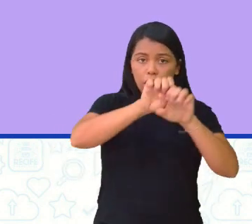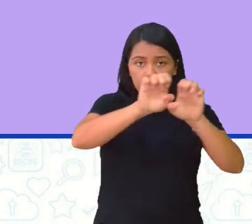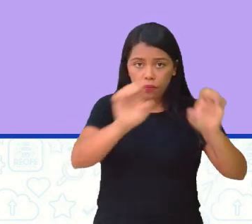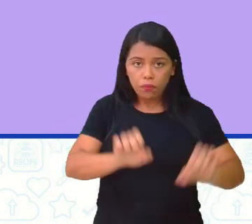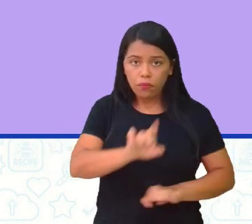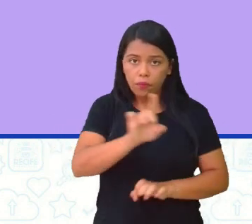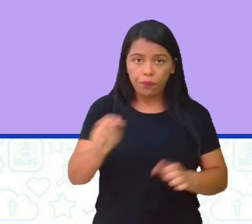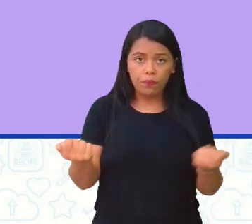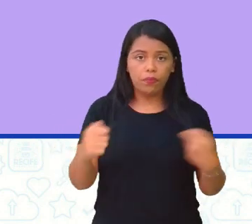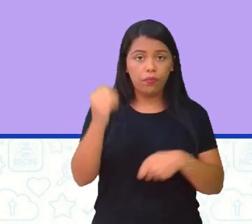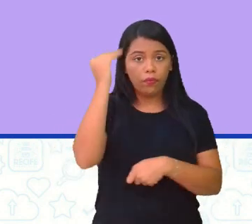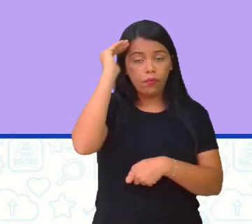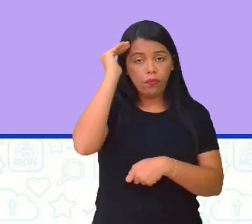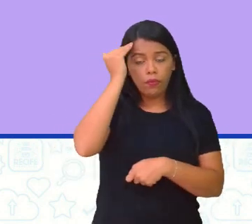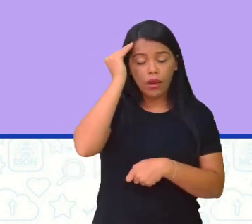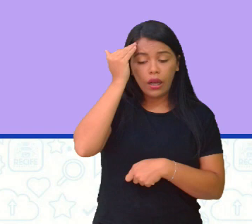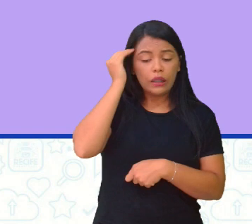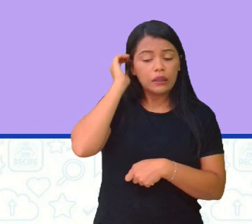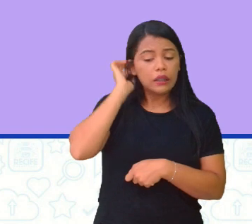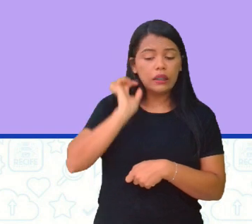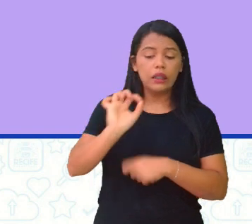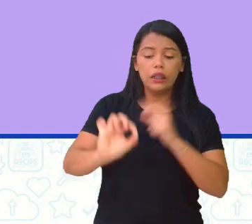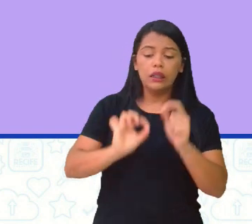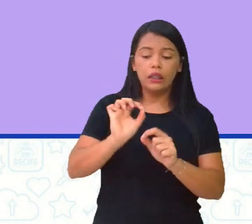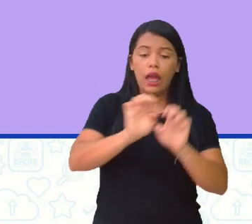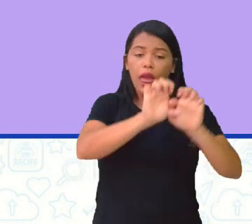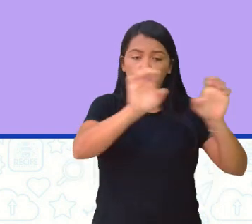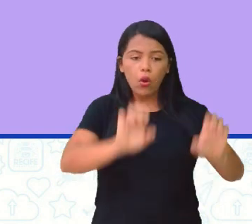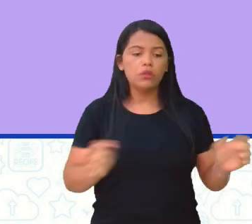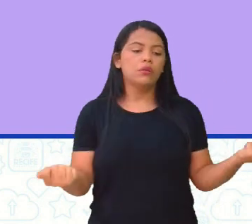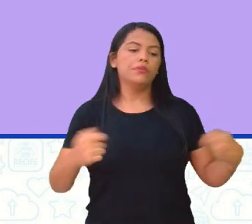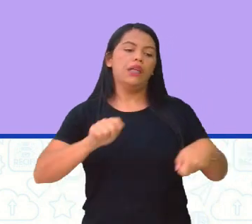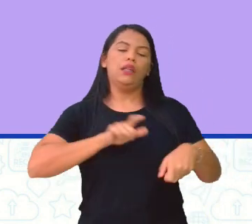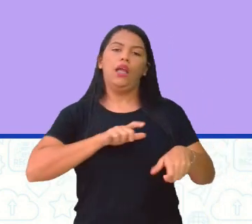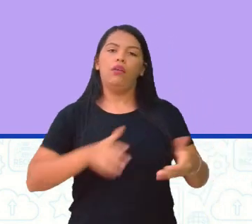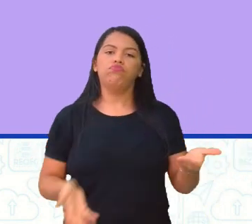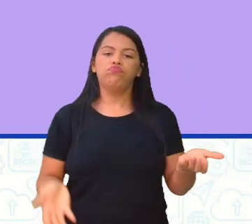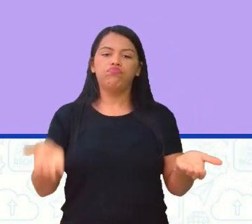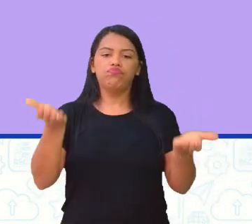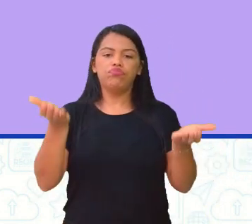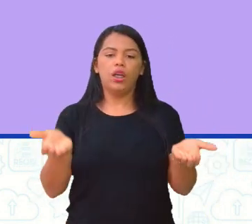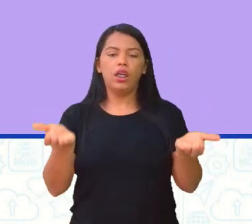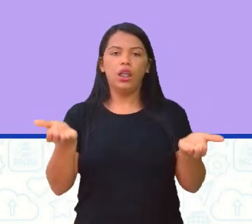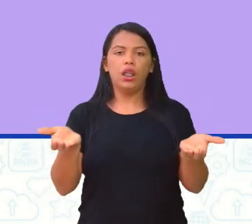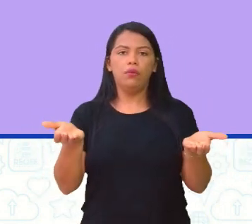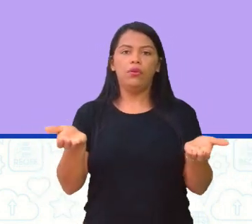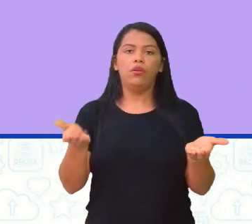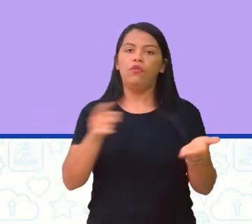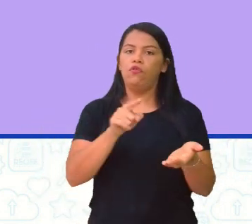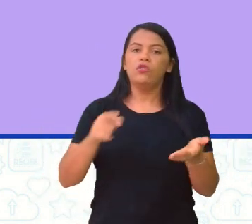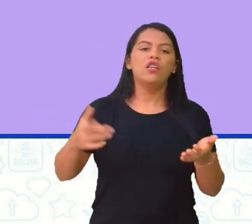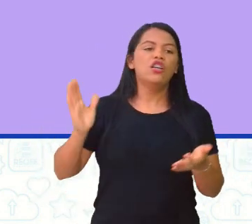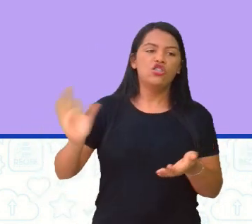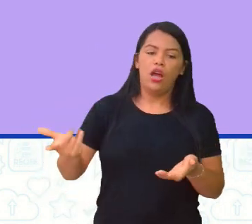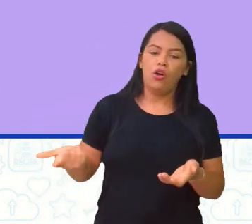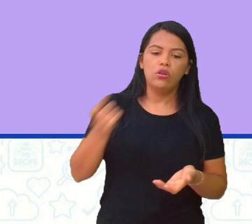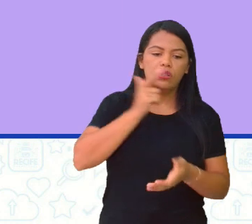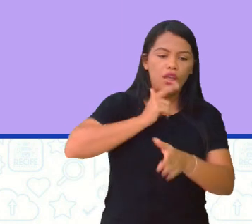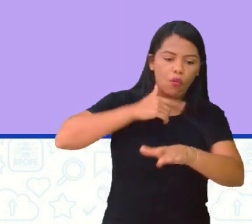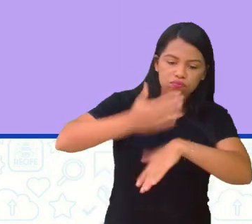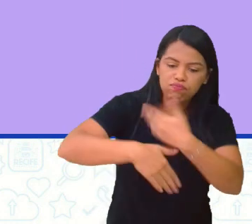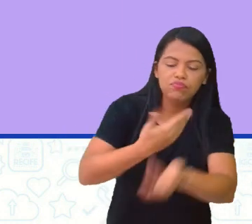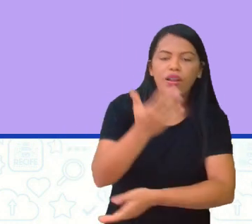equação precisa de equilíbrio, você já está lá na frente no conhecimento da equação, se